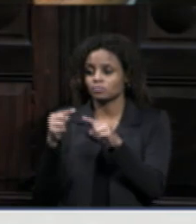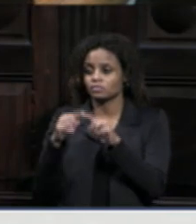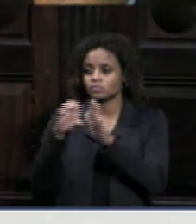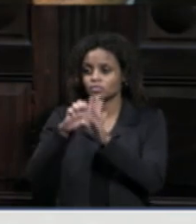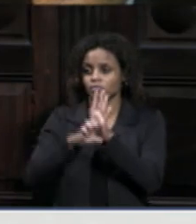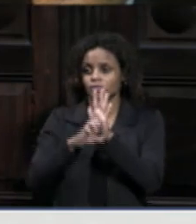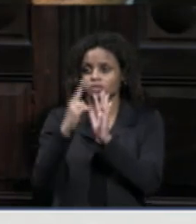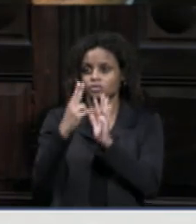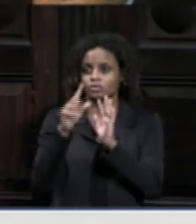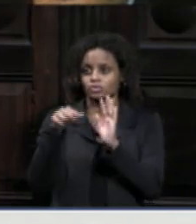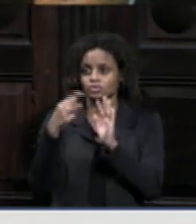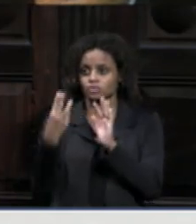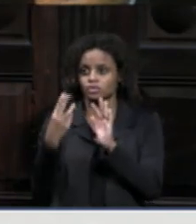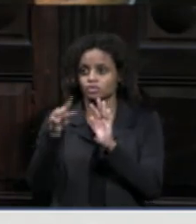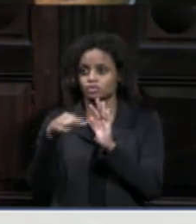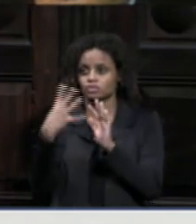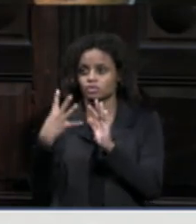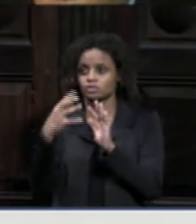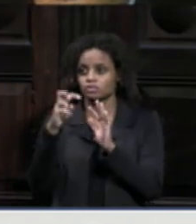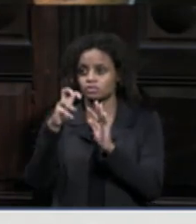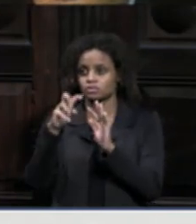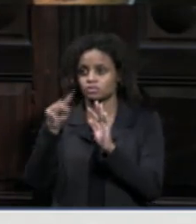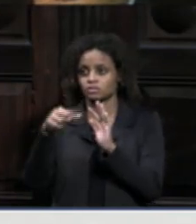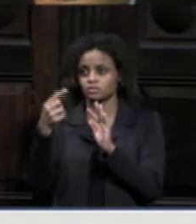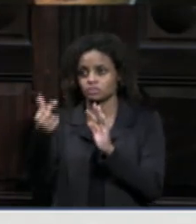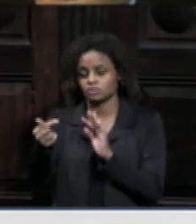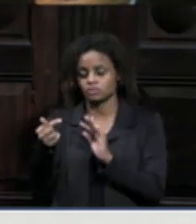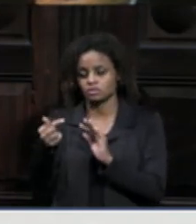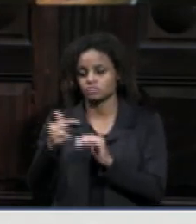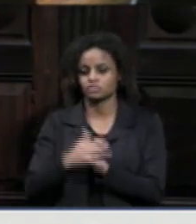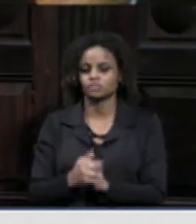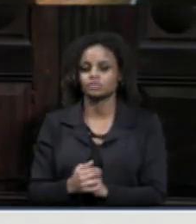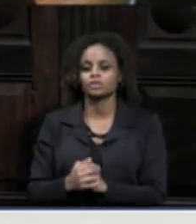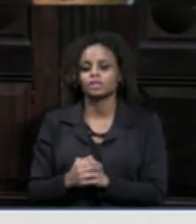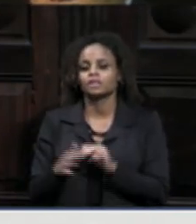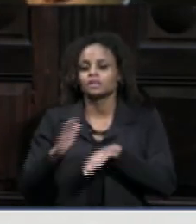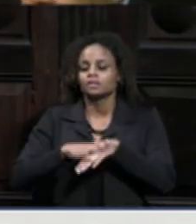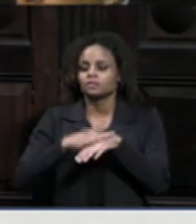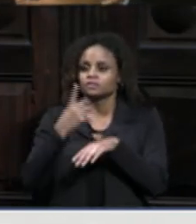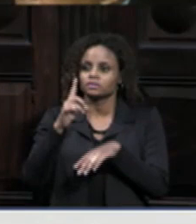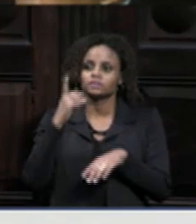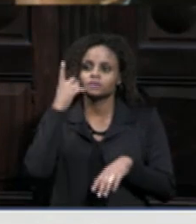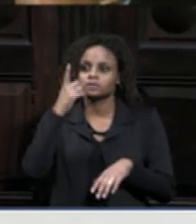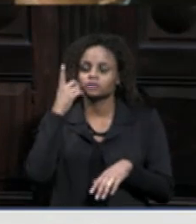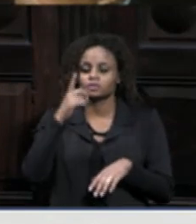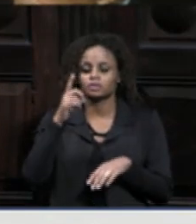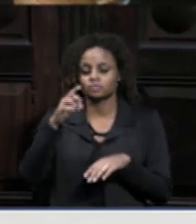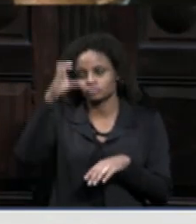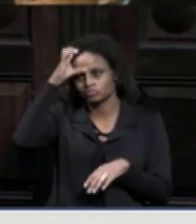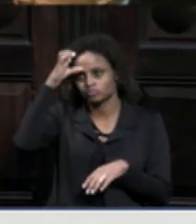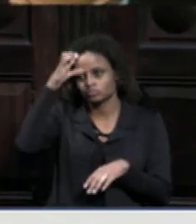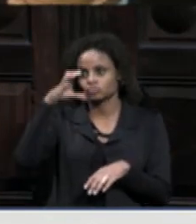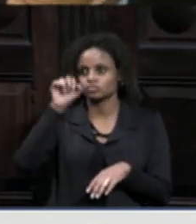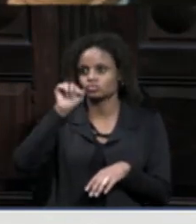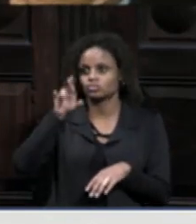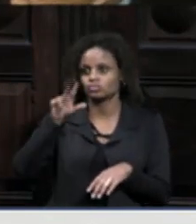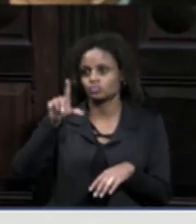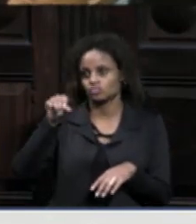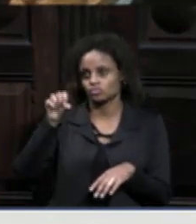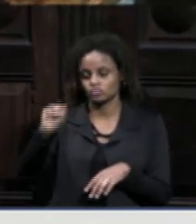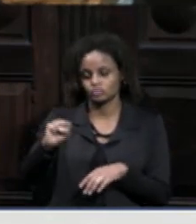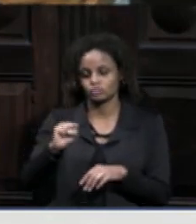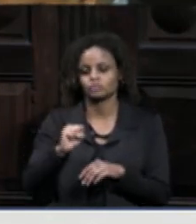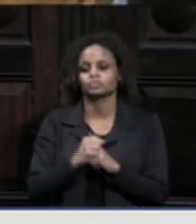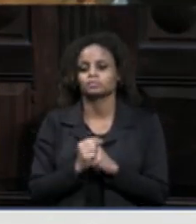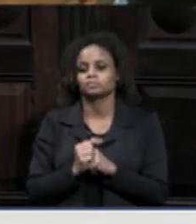7, contrário às emendas de número 1 e 8. Relatores, deputados Inês Pandelotti, eu, Carlos, Lucinha, Milton Angel, Carlos